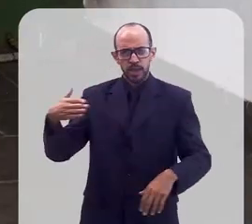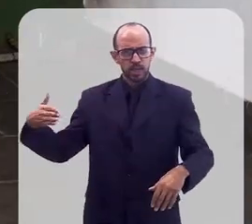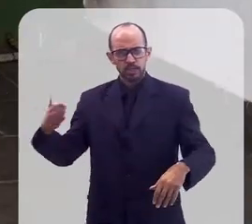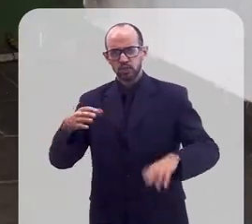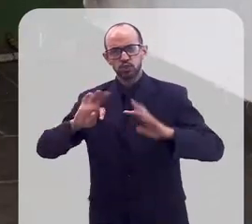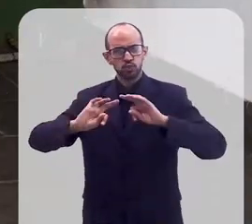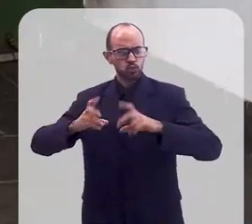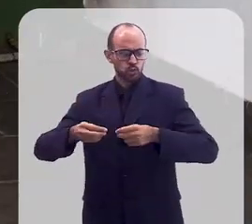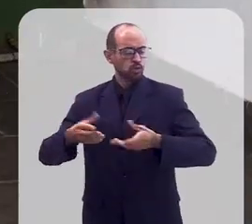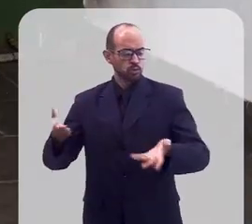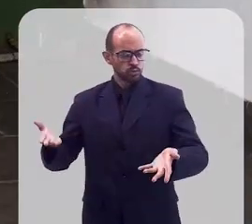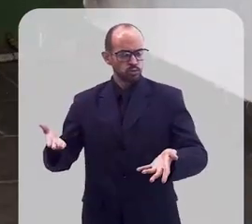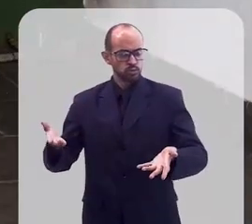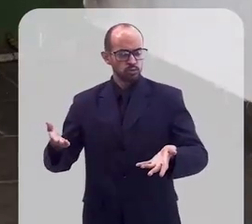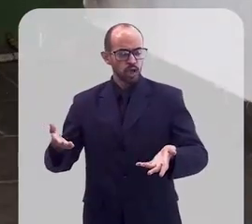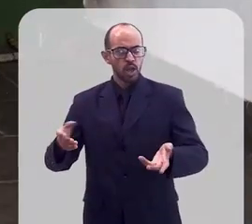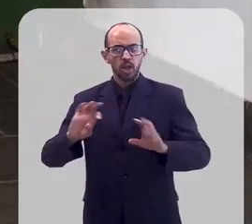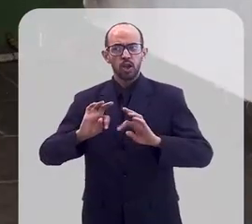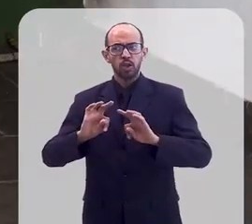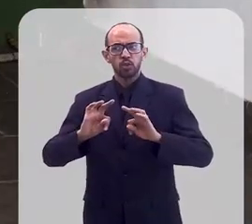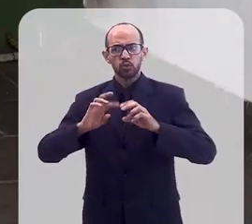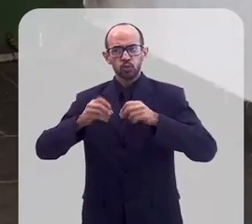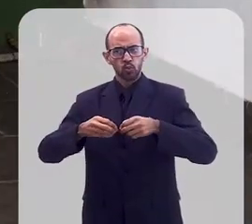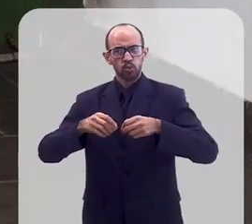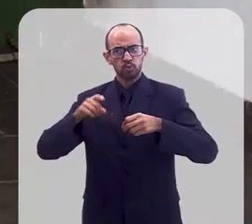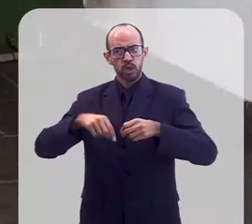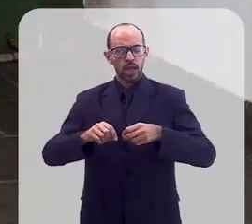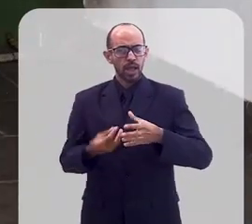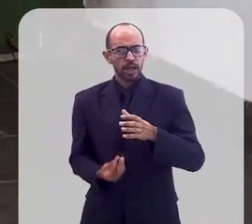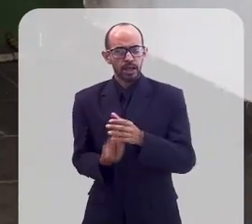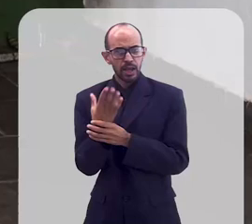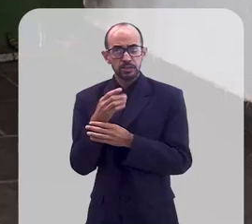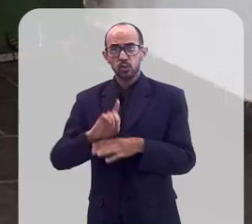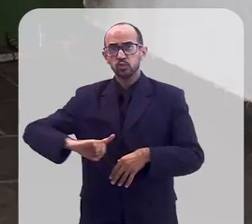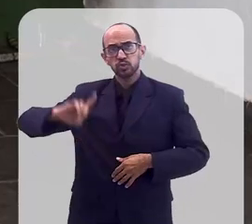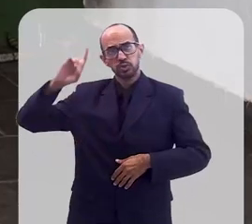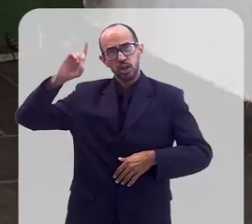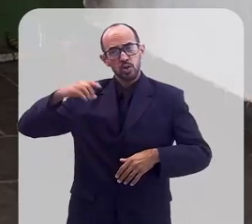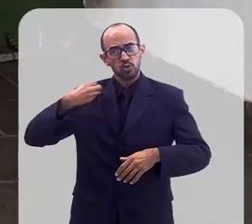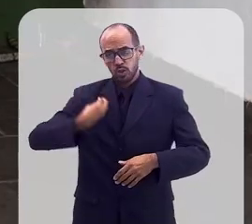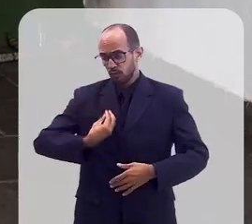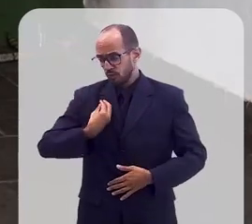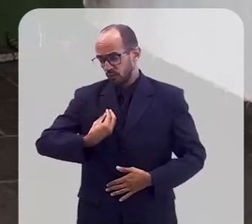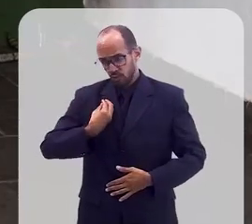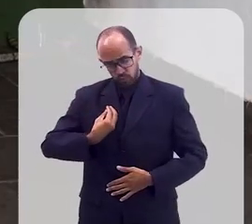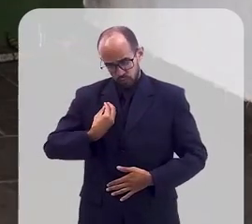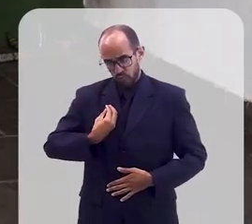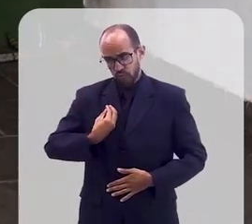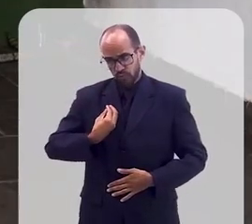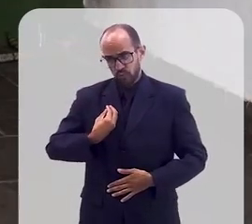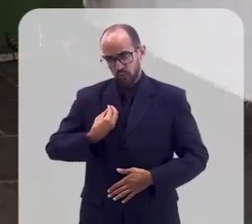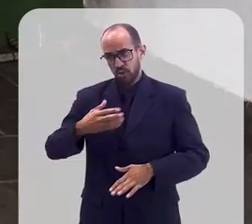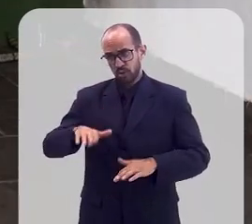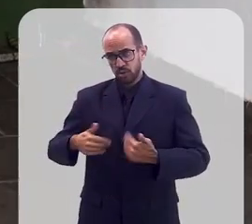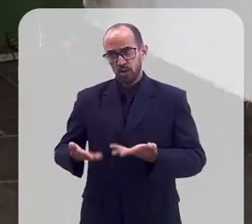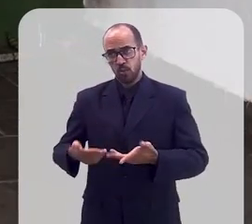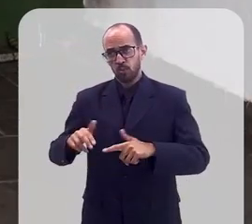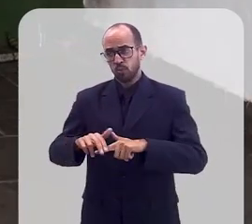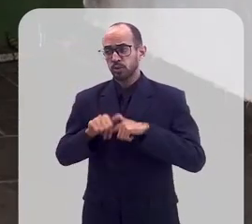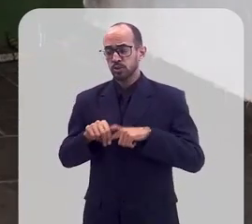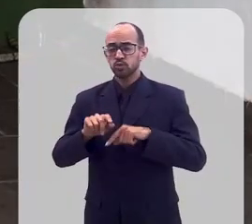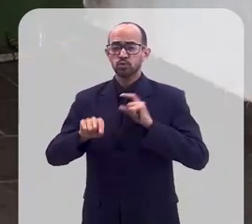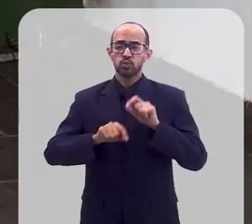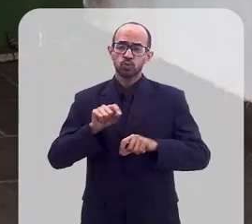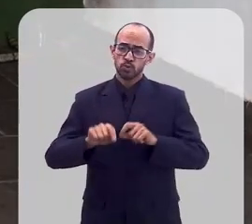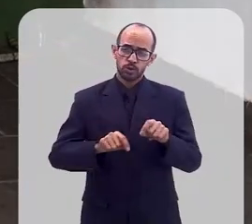viver, sim. Né? Eu acho que a gente não é, todo mundo é criatura, não é? Todos são seres vivos. Exatamente. E aí,